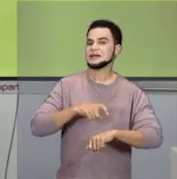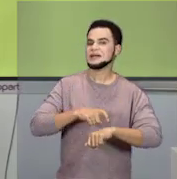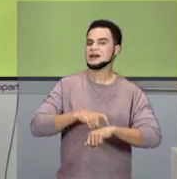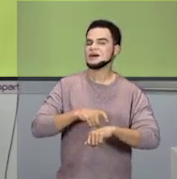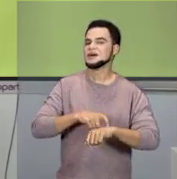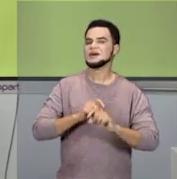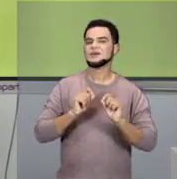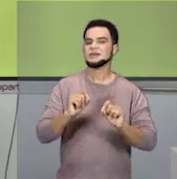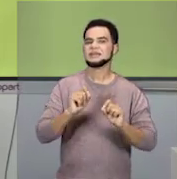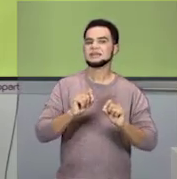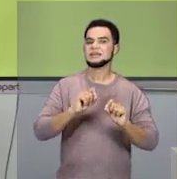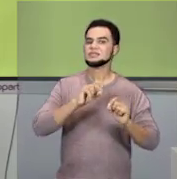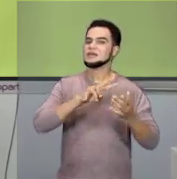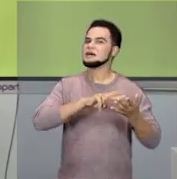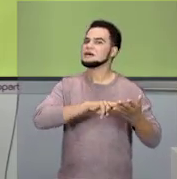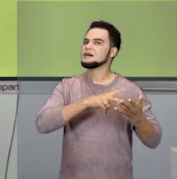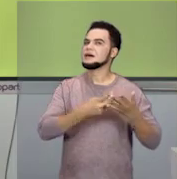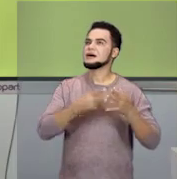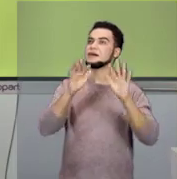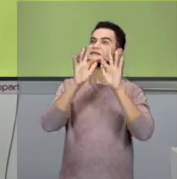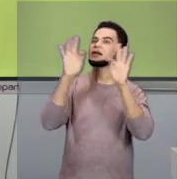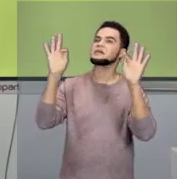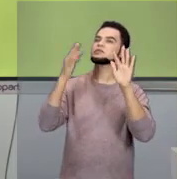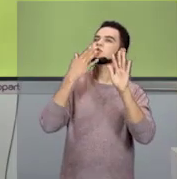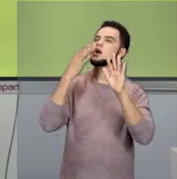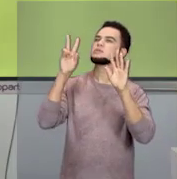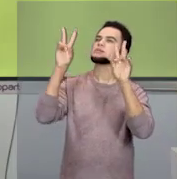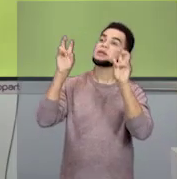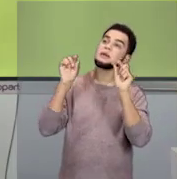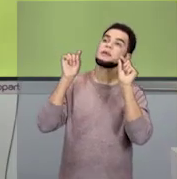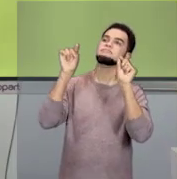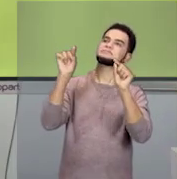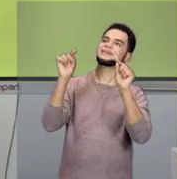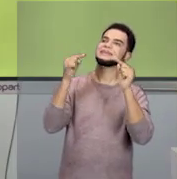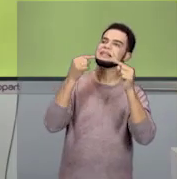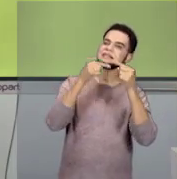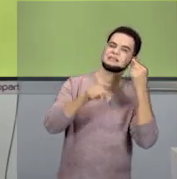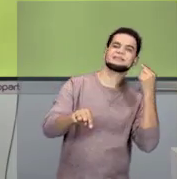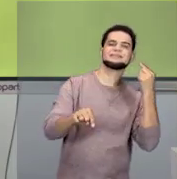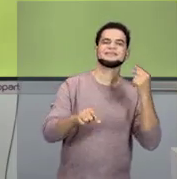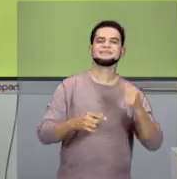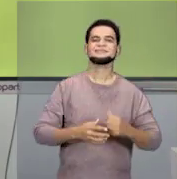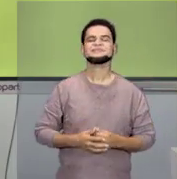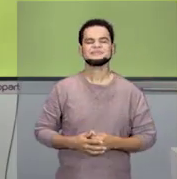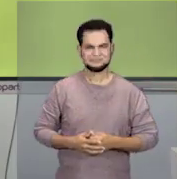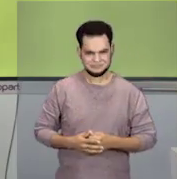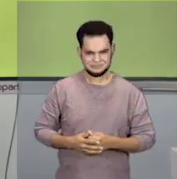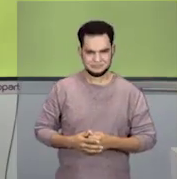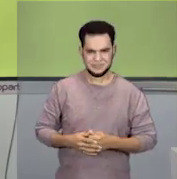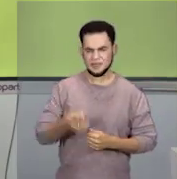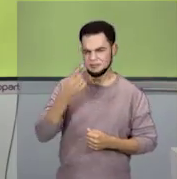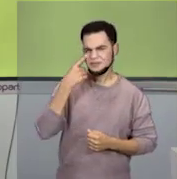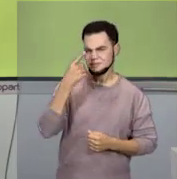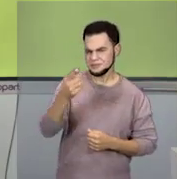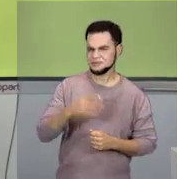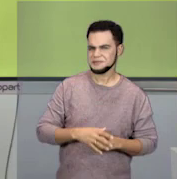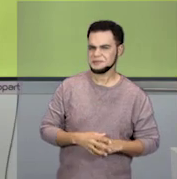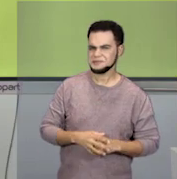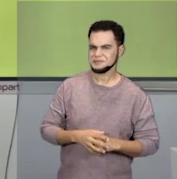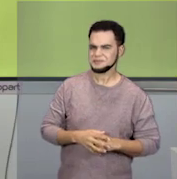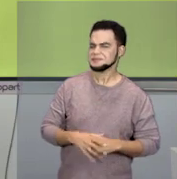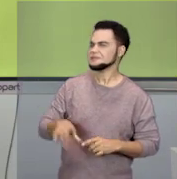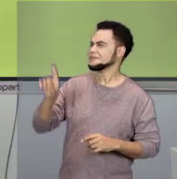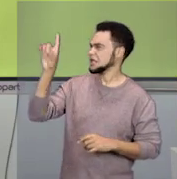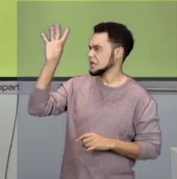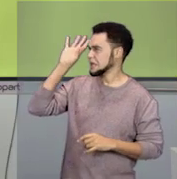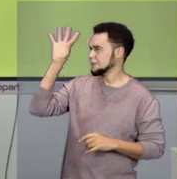interpretar o tema que é proposto. Vamos ver, olha. Já pensou na hipótese de cair um tema